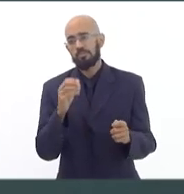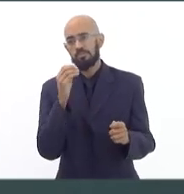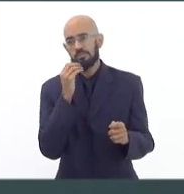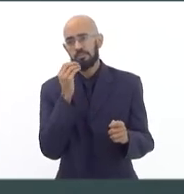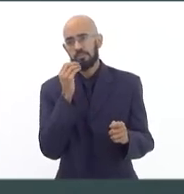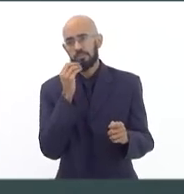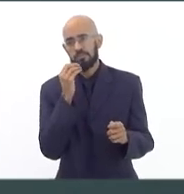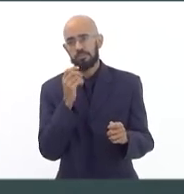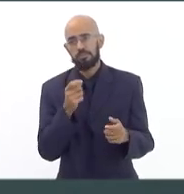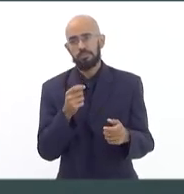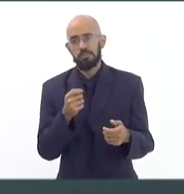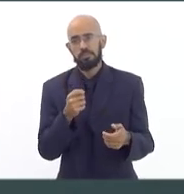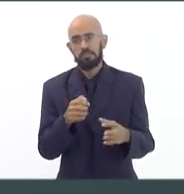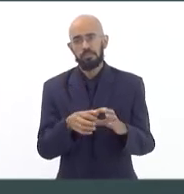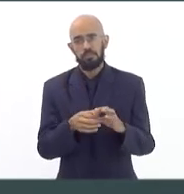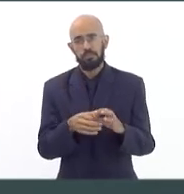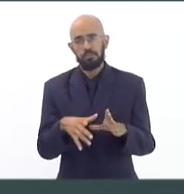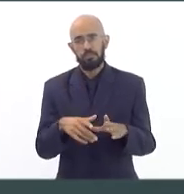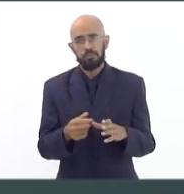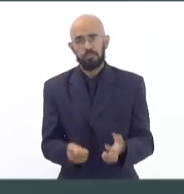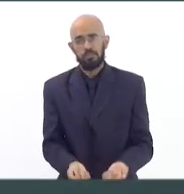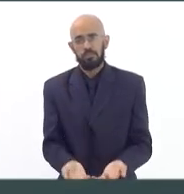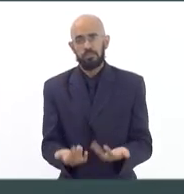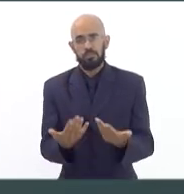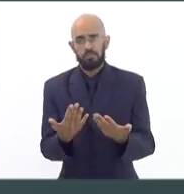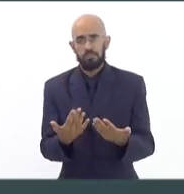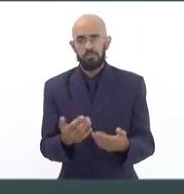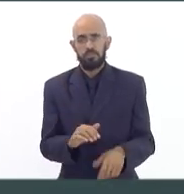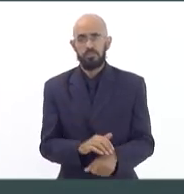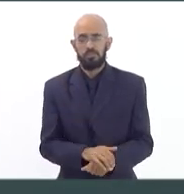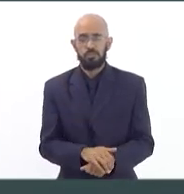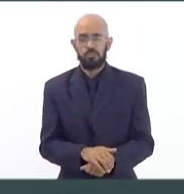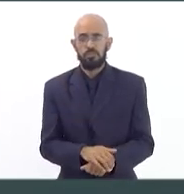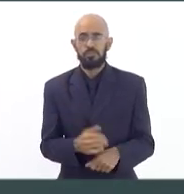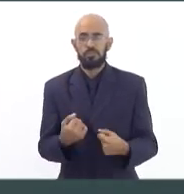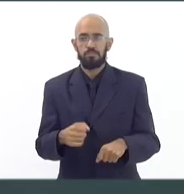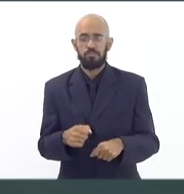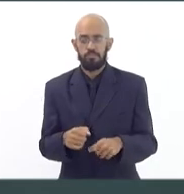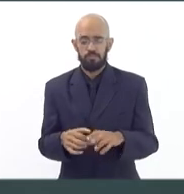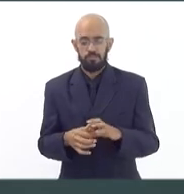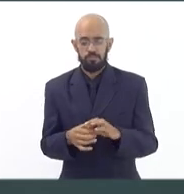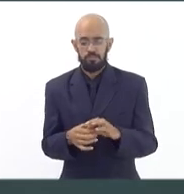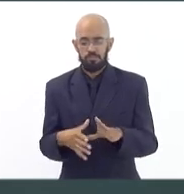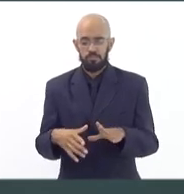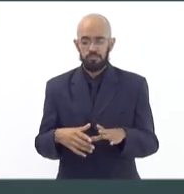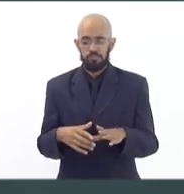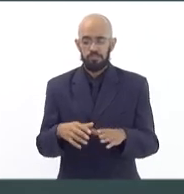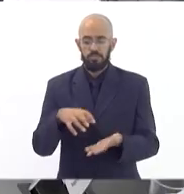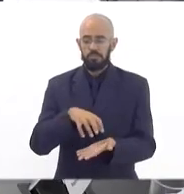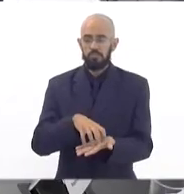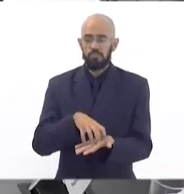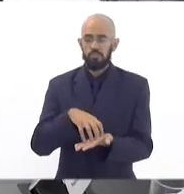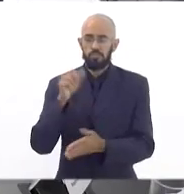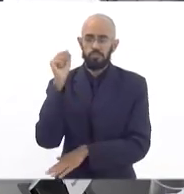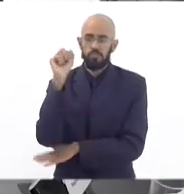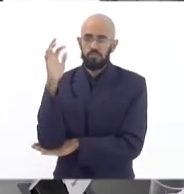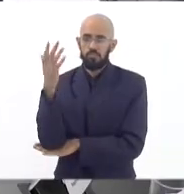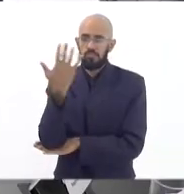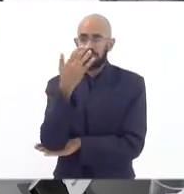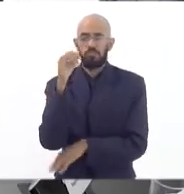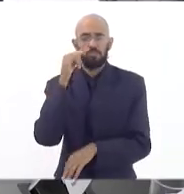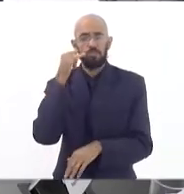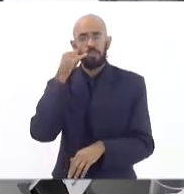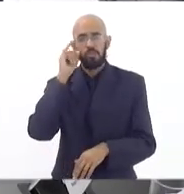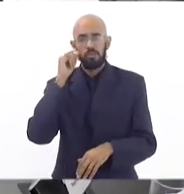autorizado a incineração que até depende da autorização do órgão ambiental porque isso gera pode gerar